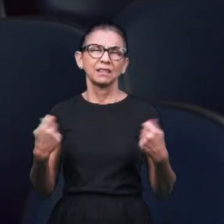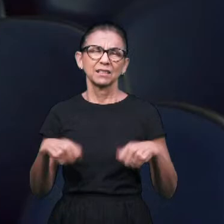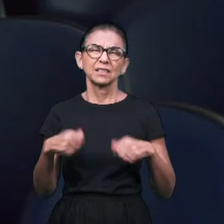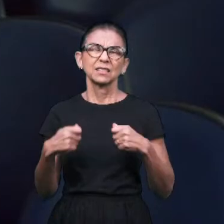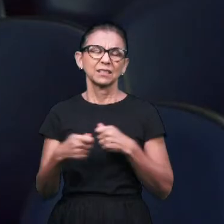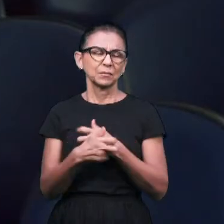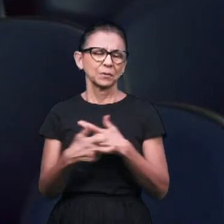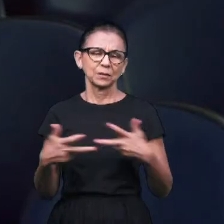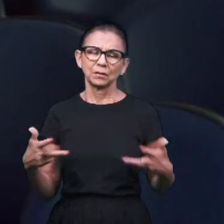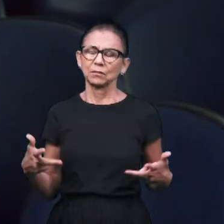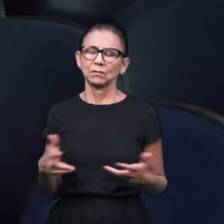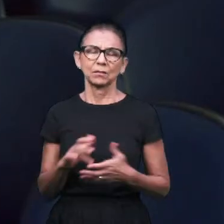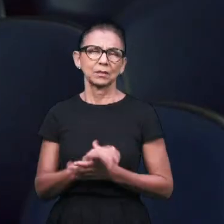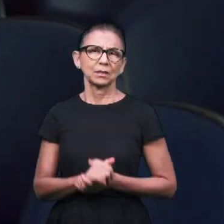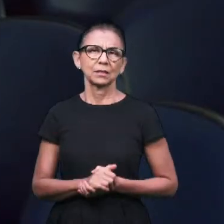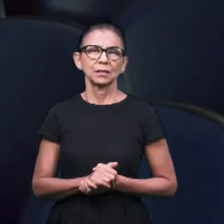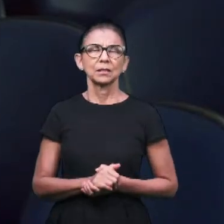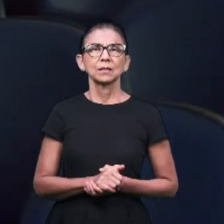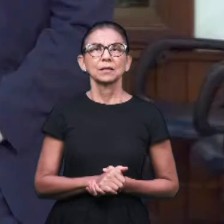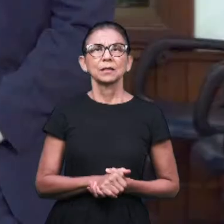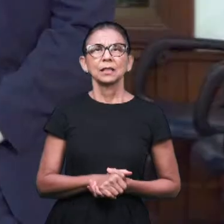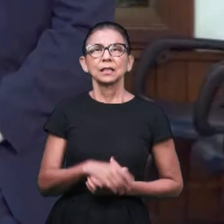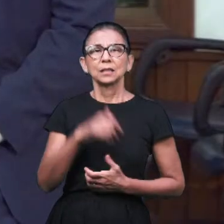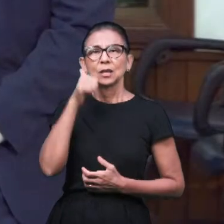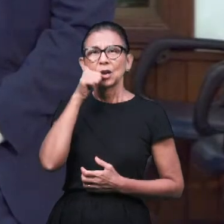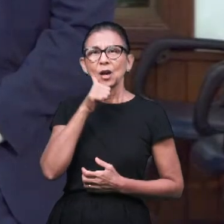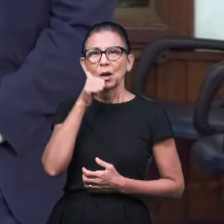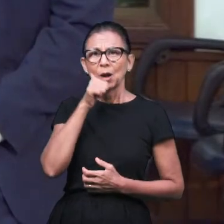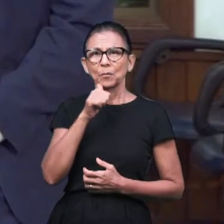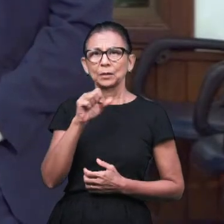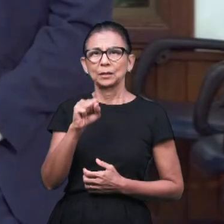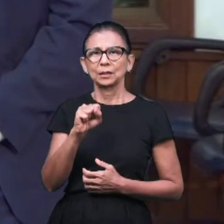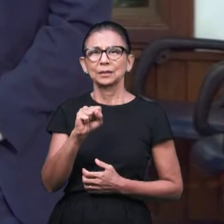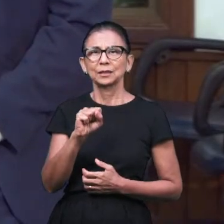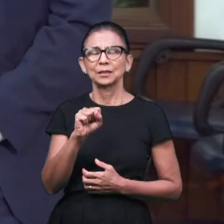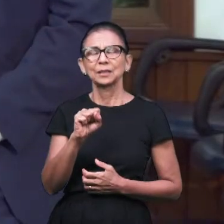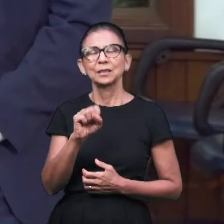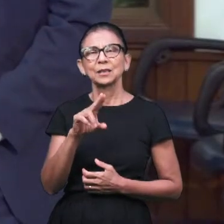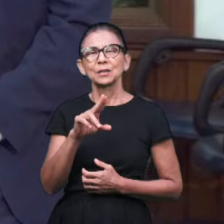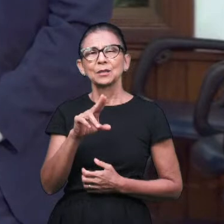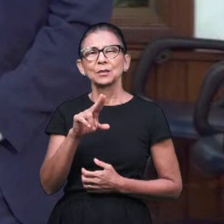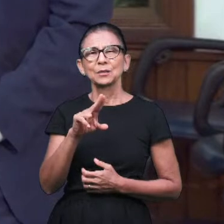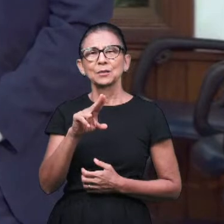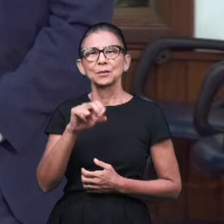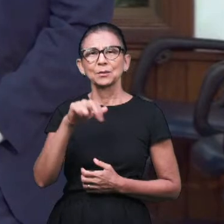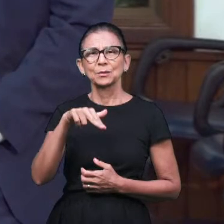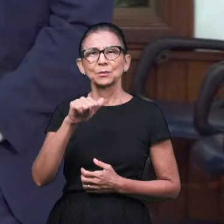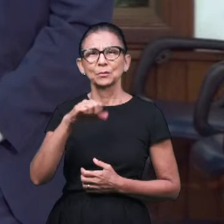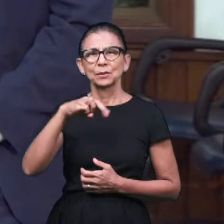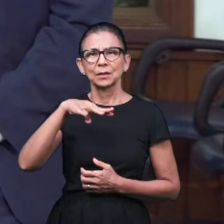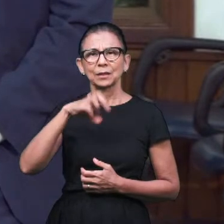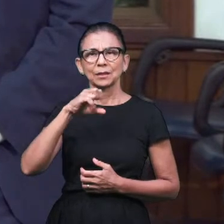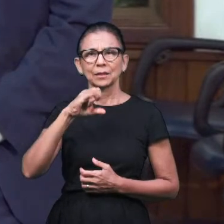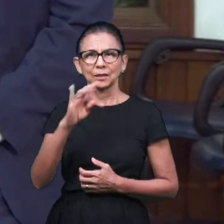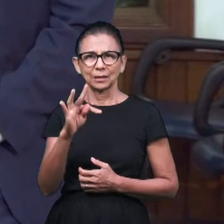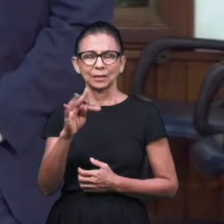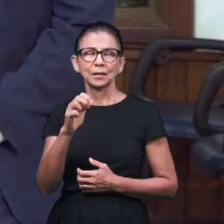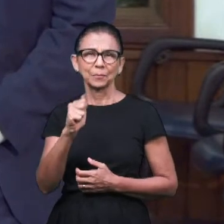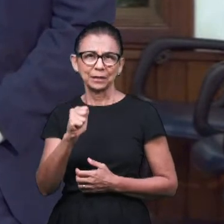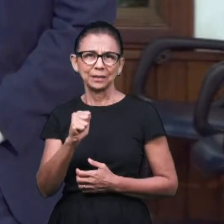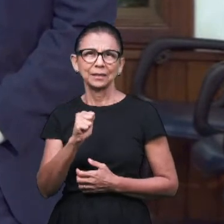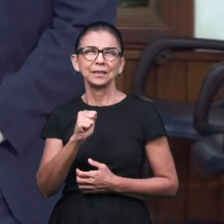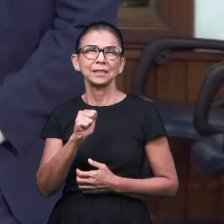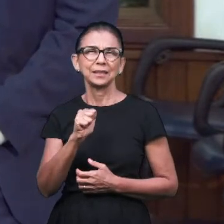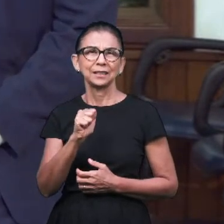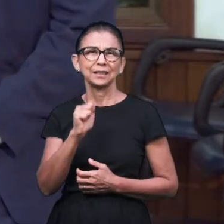aquilo ali, né? Soube enfrentar. Foi ela que fez um quartinho ali para o profeta, né? O profeta Eliseu, né? É, isso mesmo. Abriu o coração